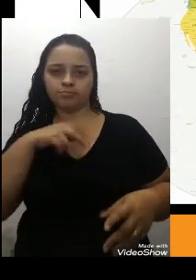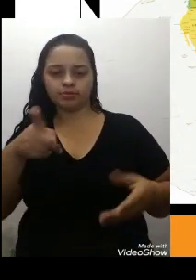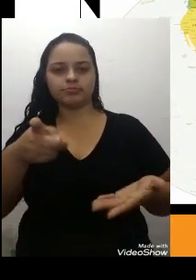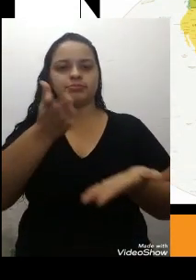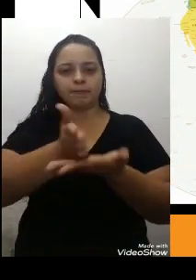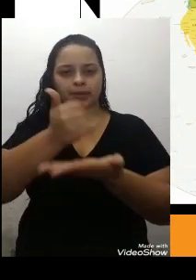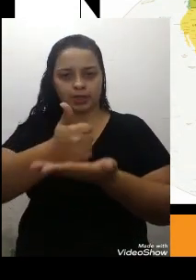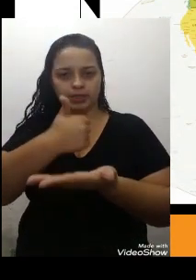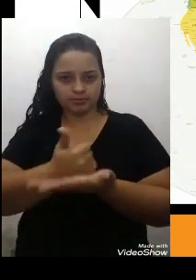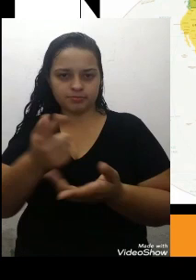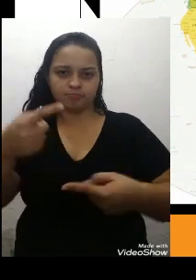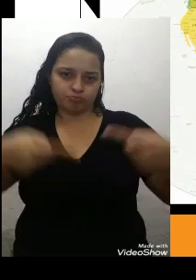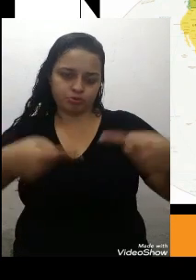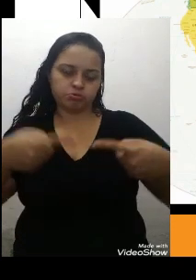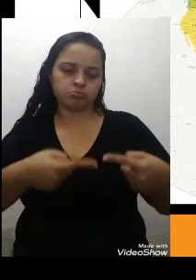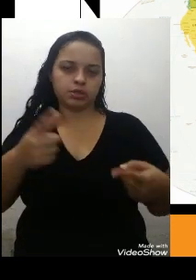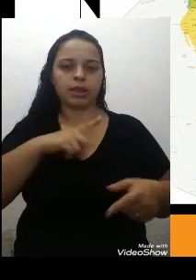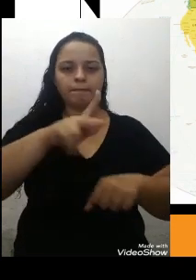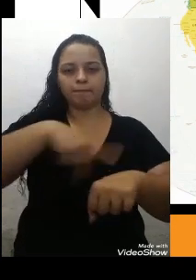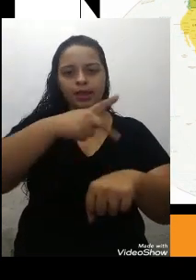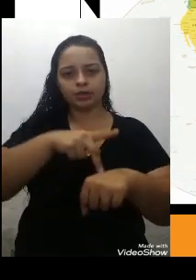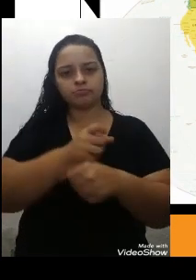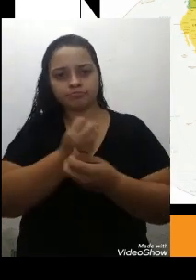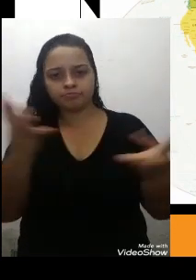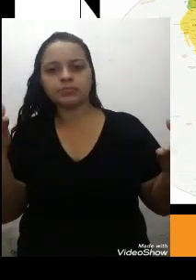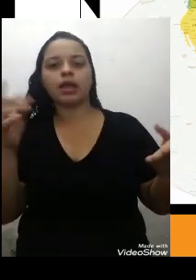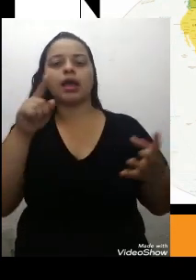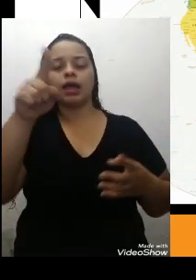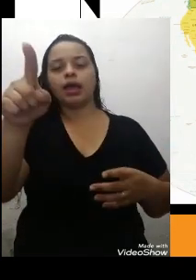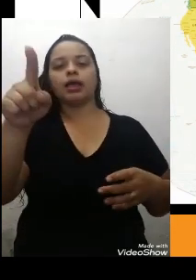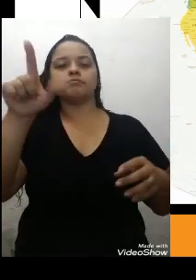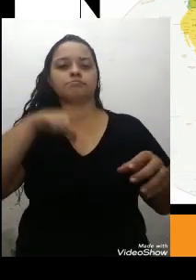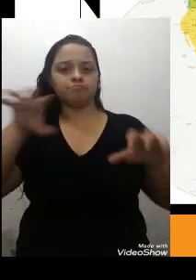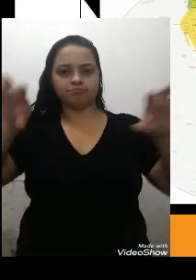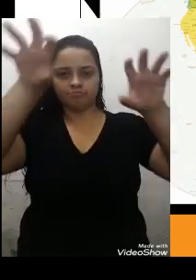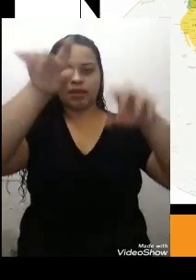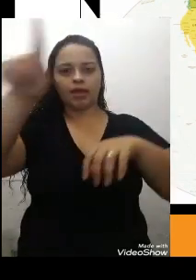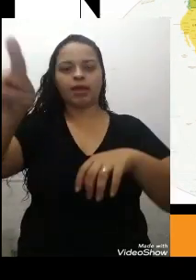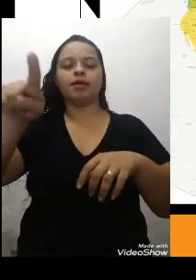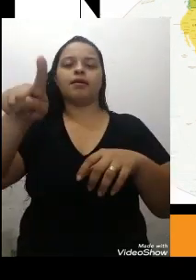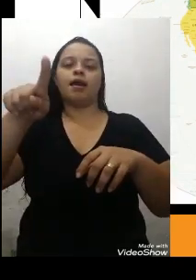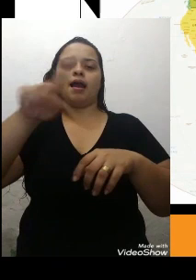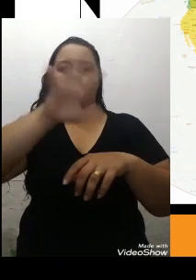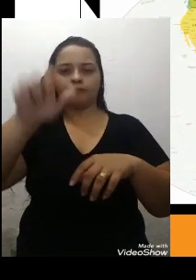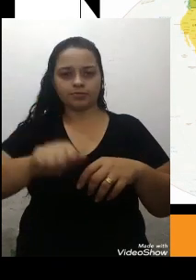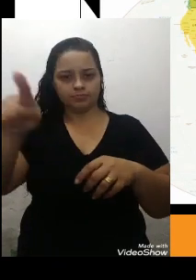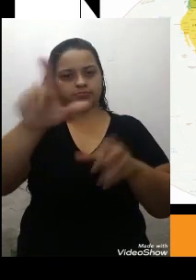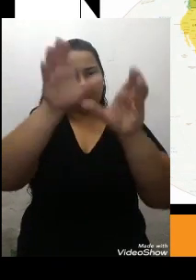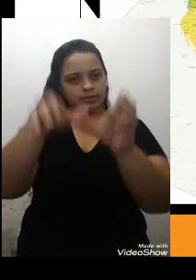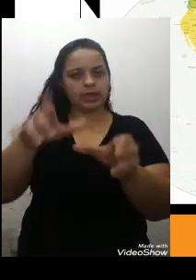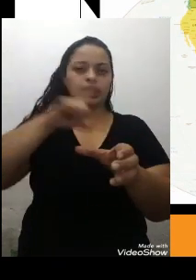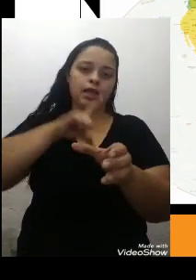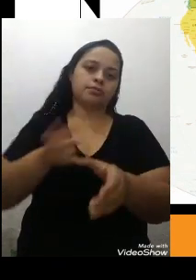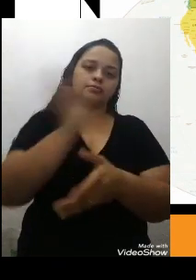de diversos países, a gente tem que a África se encontra nessa região. Bem aqui a gente tem o continente